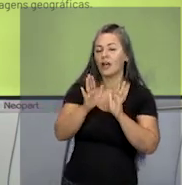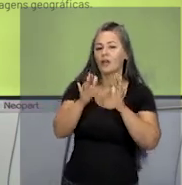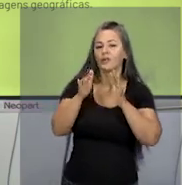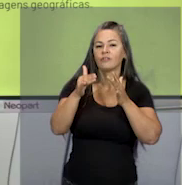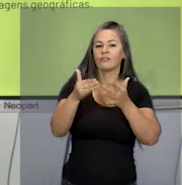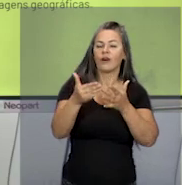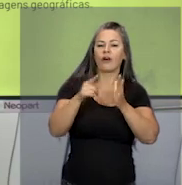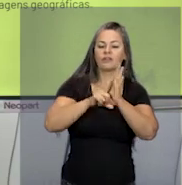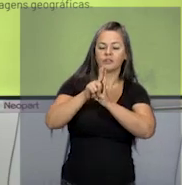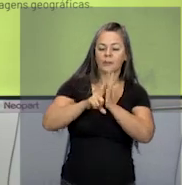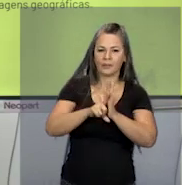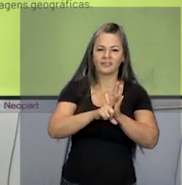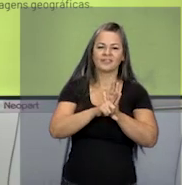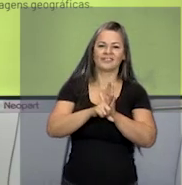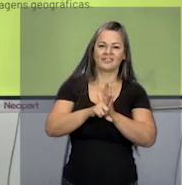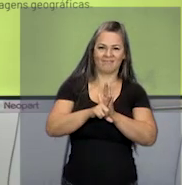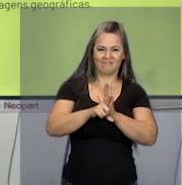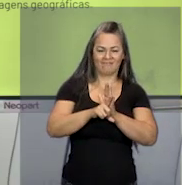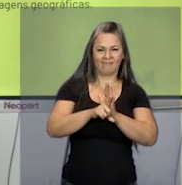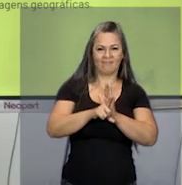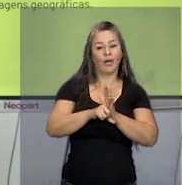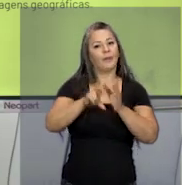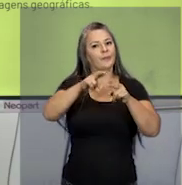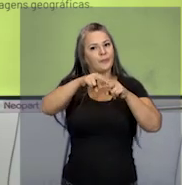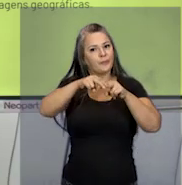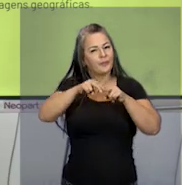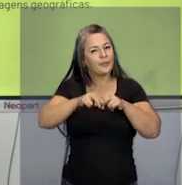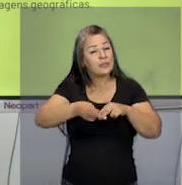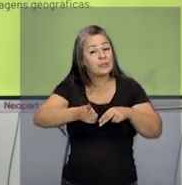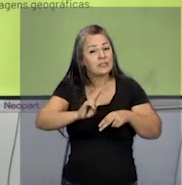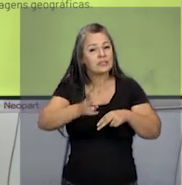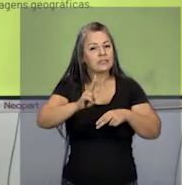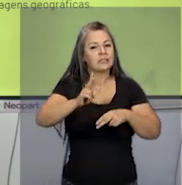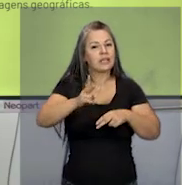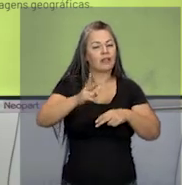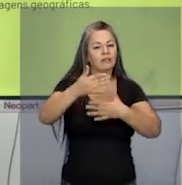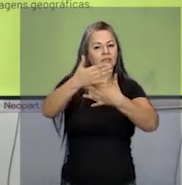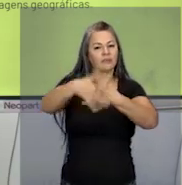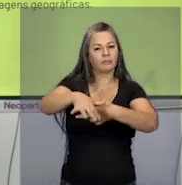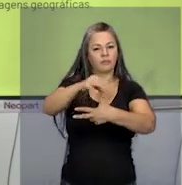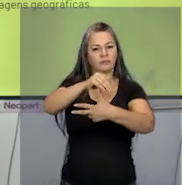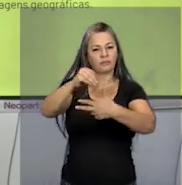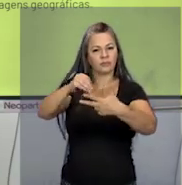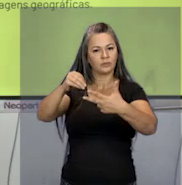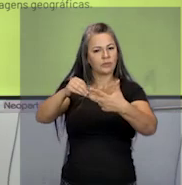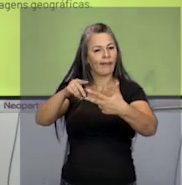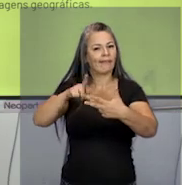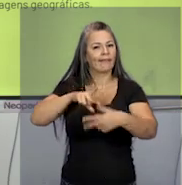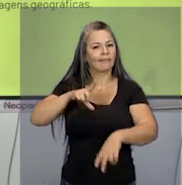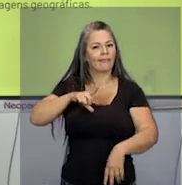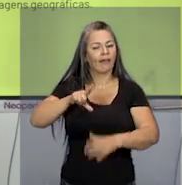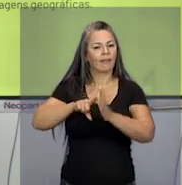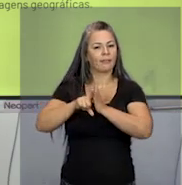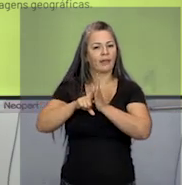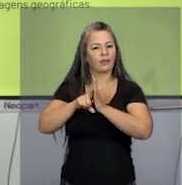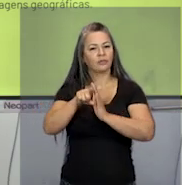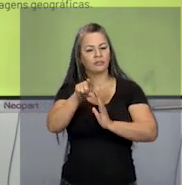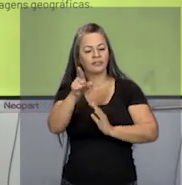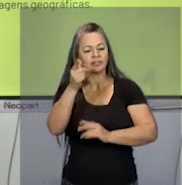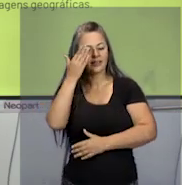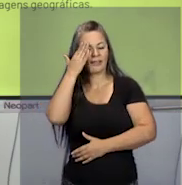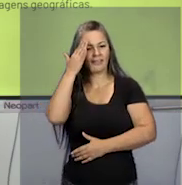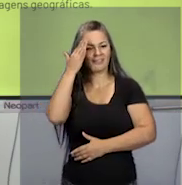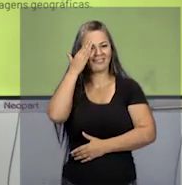Brasil. Então, por isso que ela é utilizada para esse contexto desses estudos, para você compreender essa dinâmica,